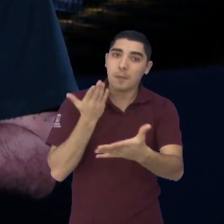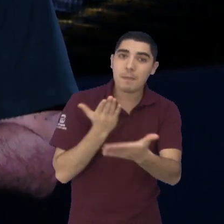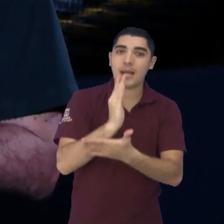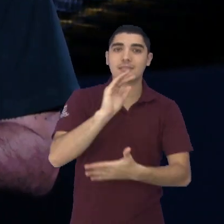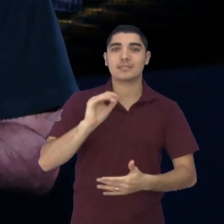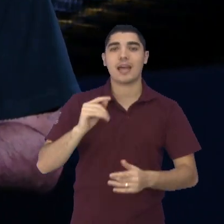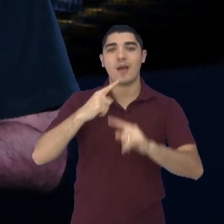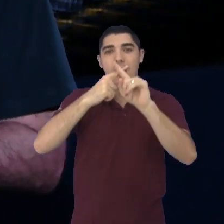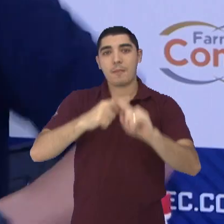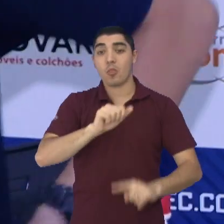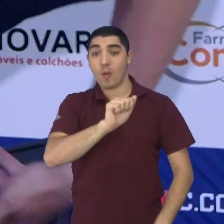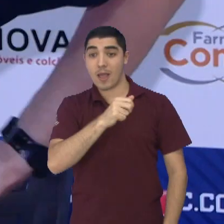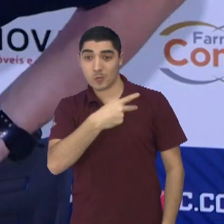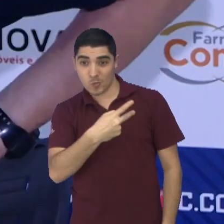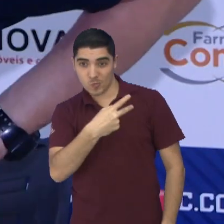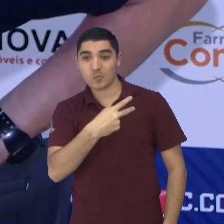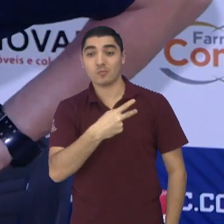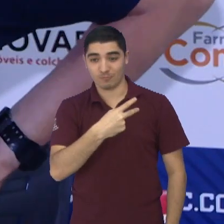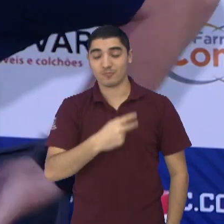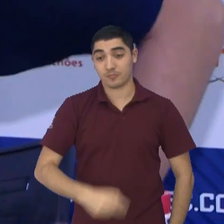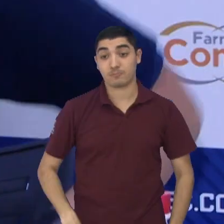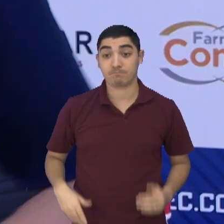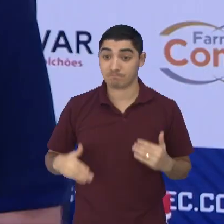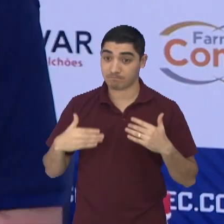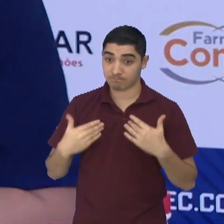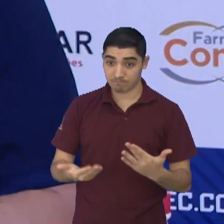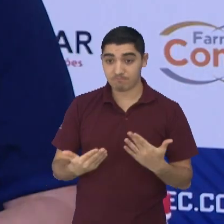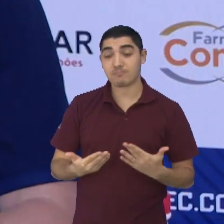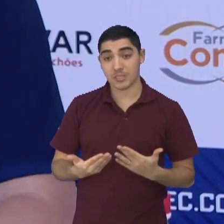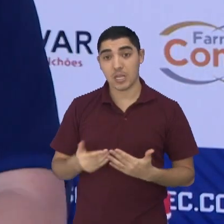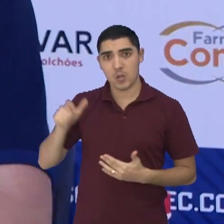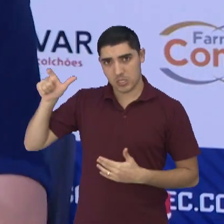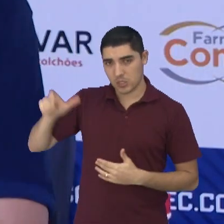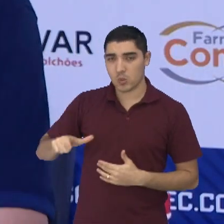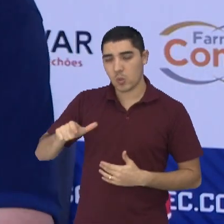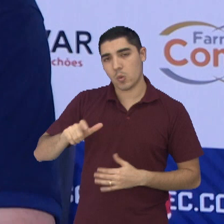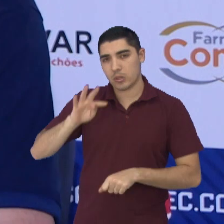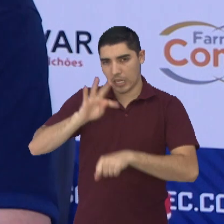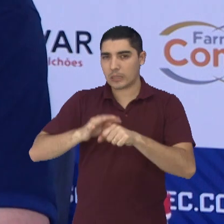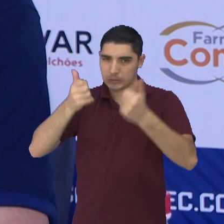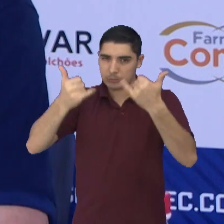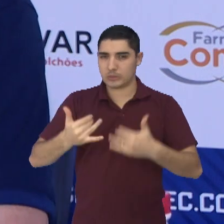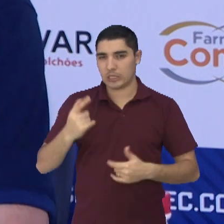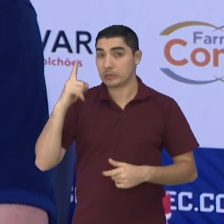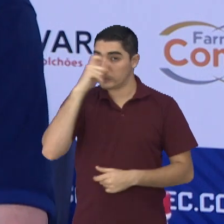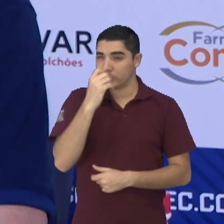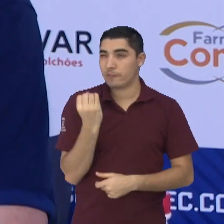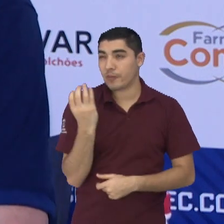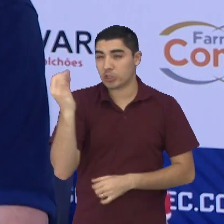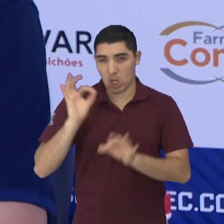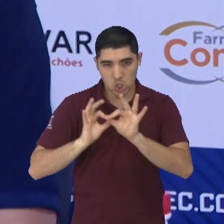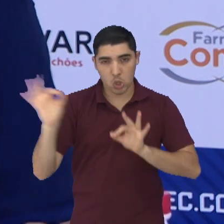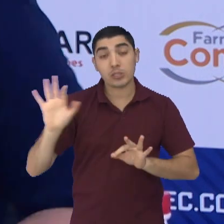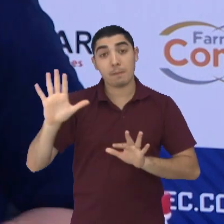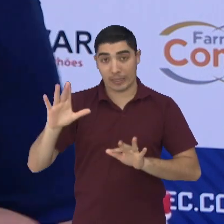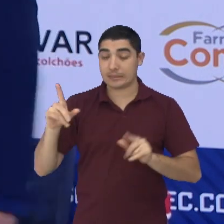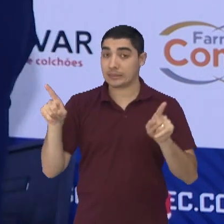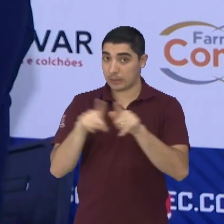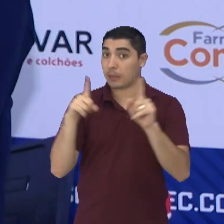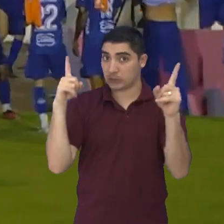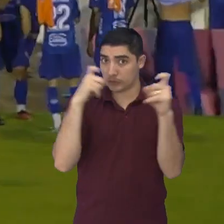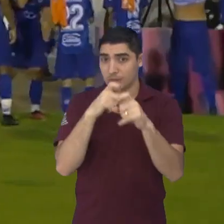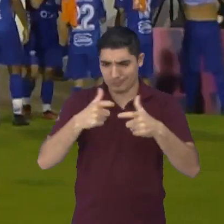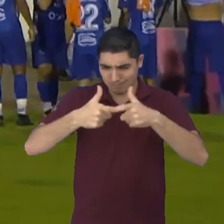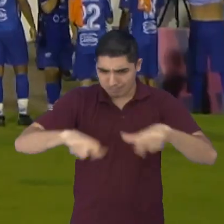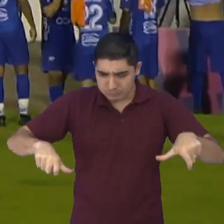de 2024. Além da viagem longa, o técnico Ricardo Costa acredita que o São José terá dificuldade também dentro de